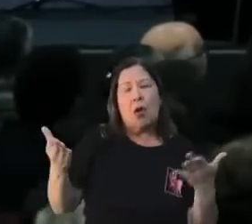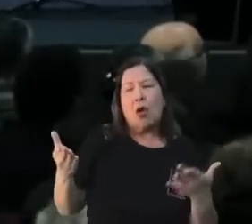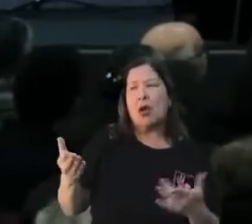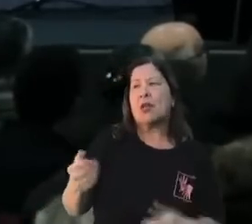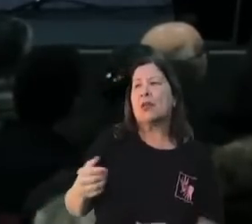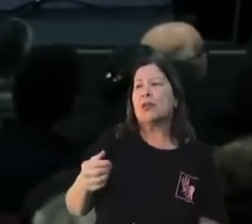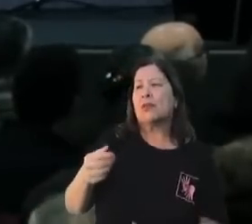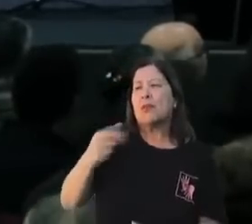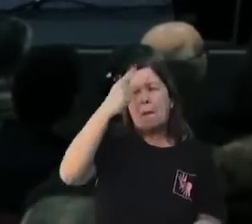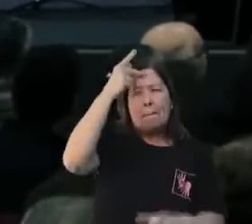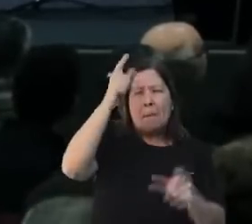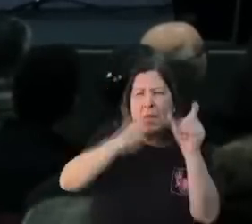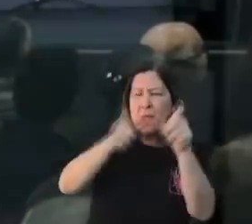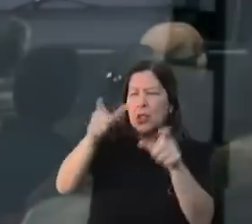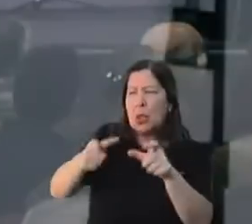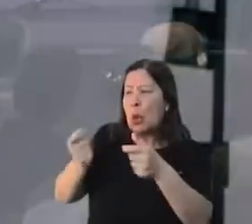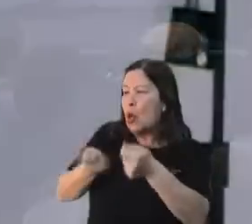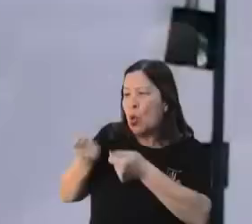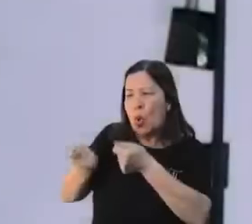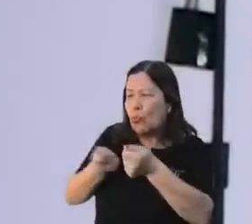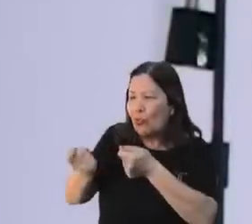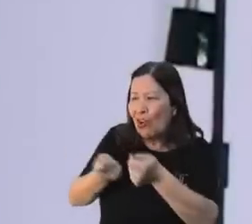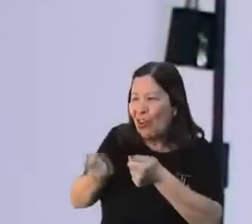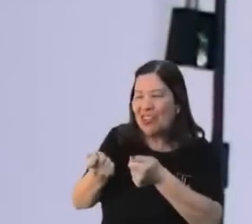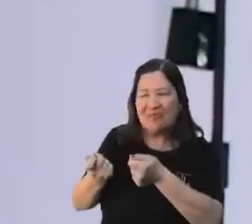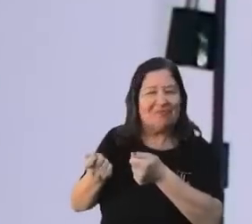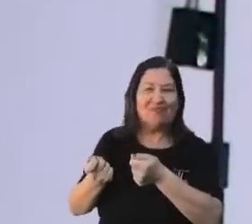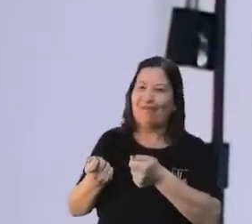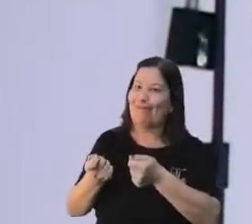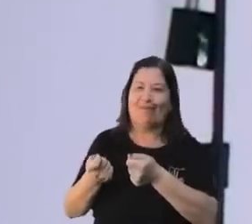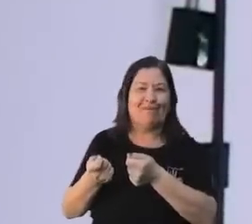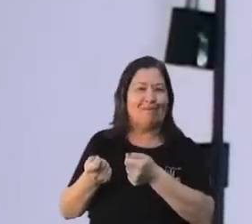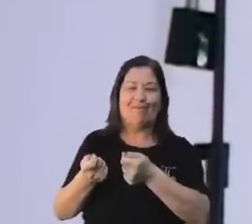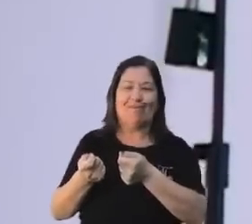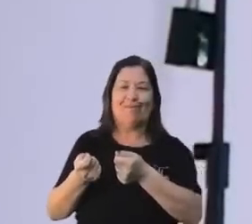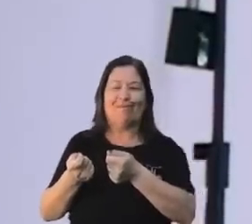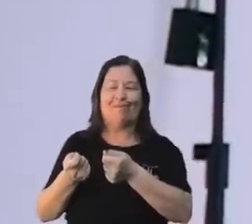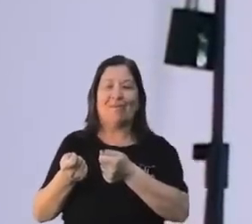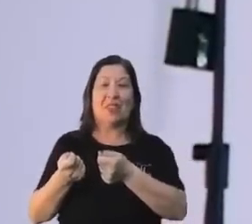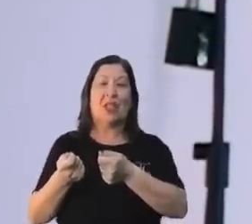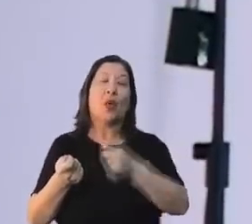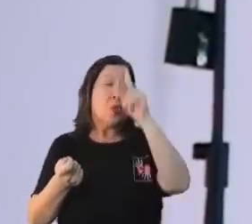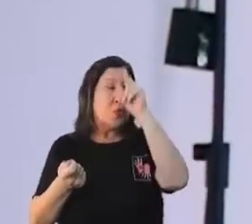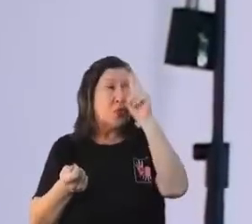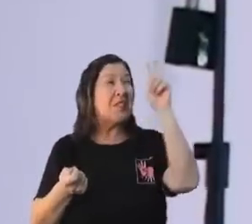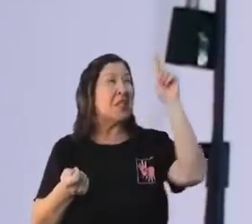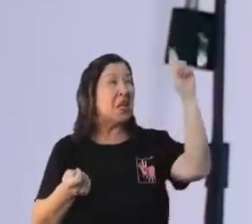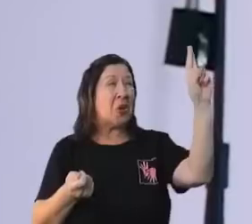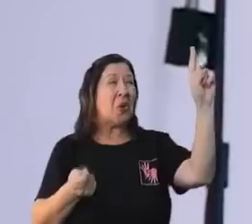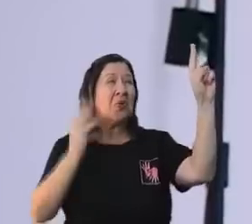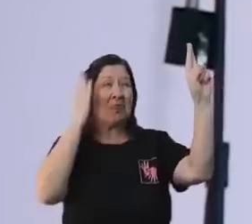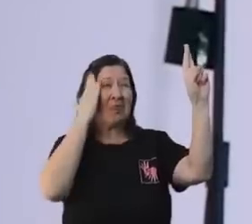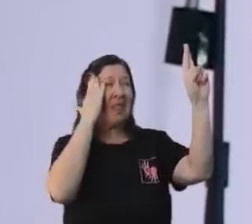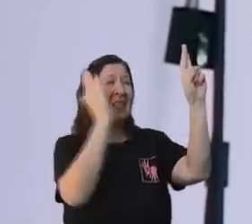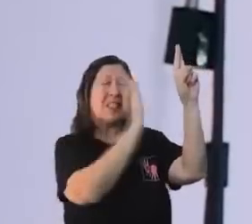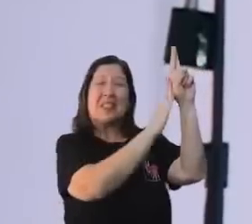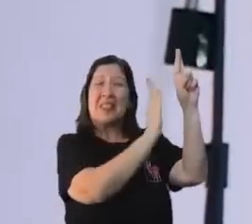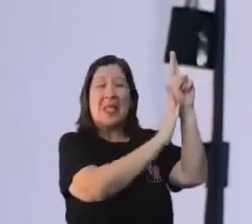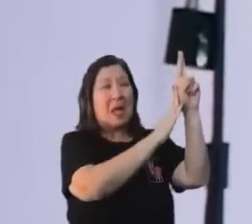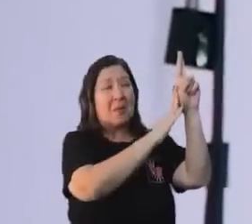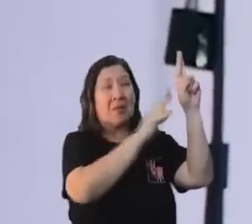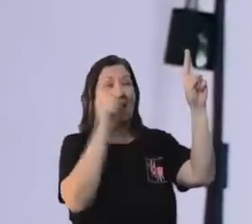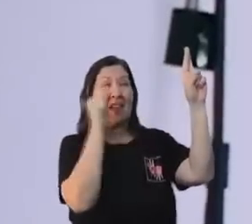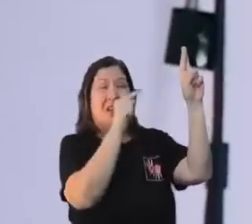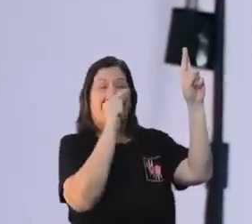mãos, eles estão apenas cumprindo uma agenda já estabelecida por Deus. Quem tem o controle é